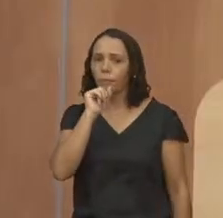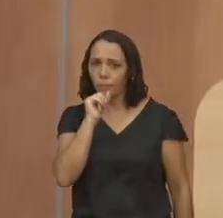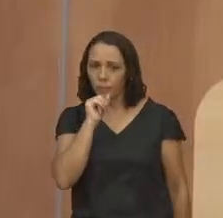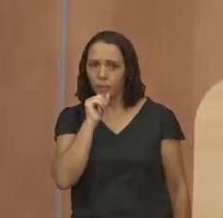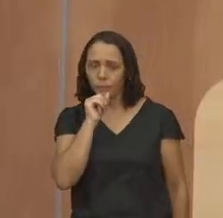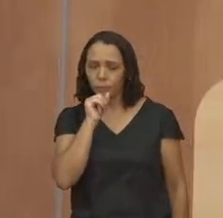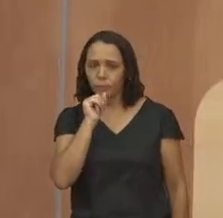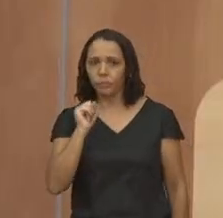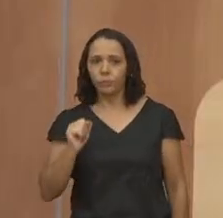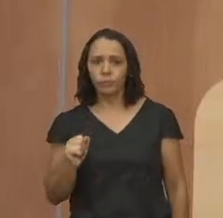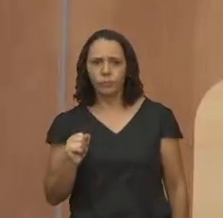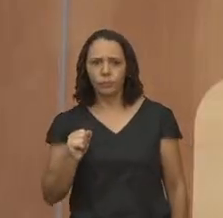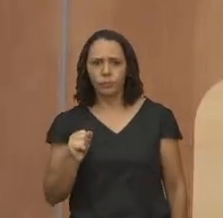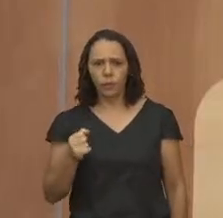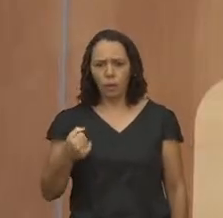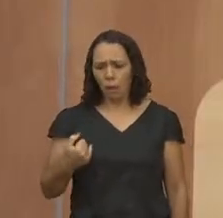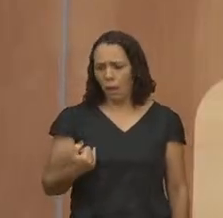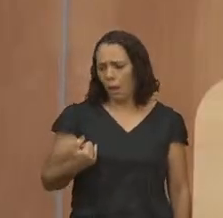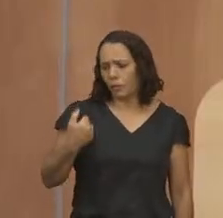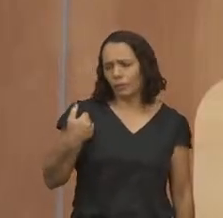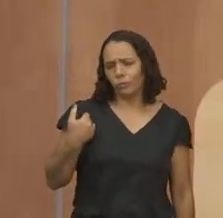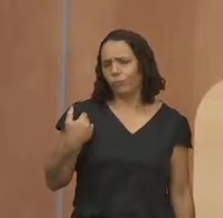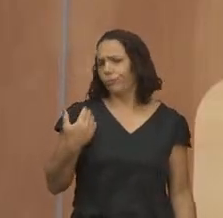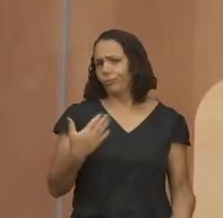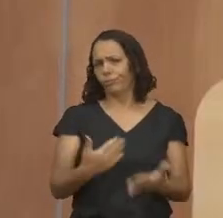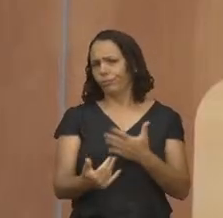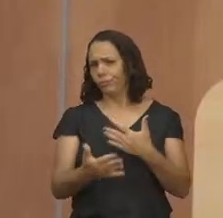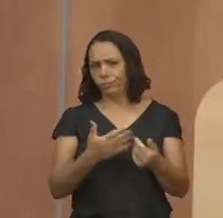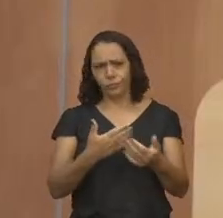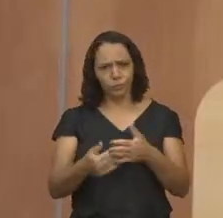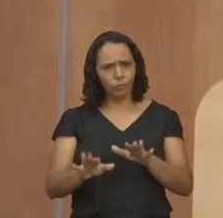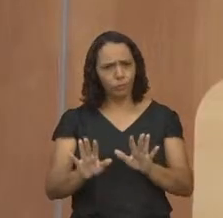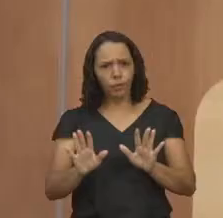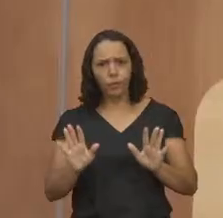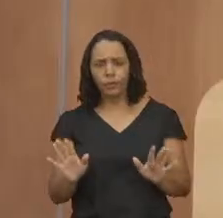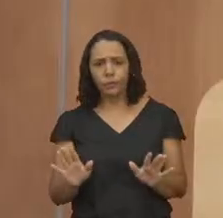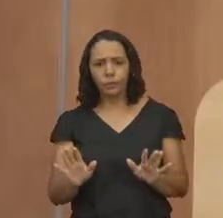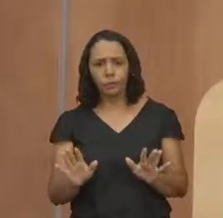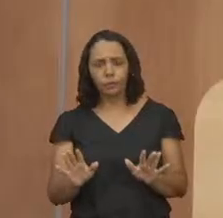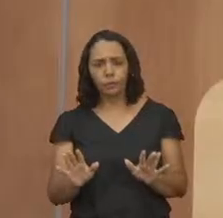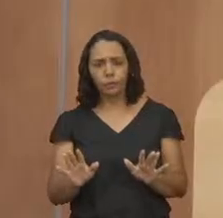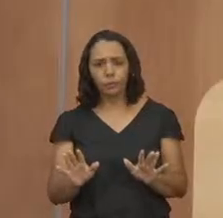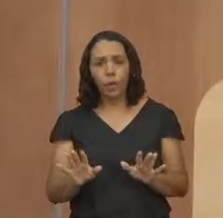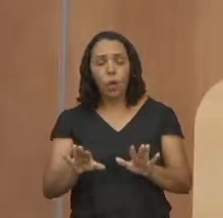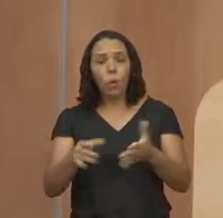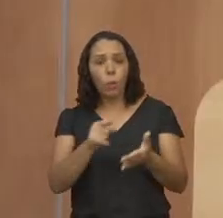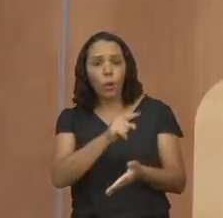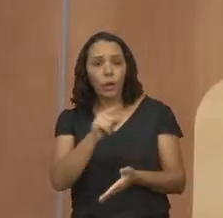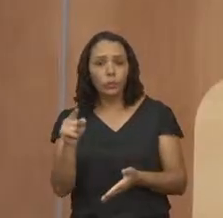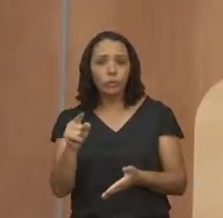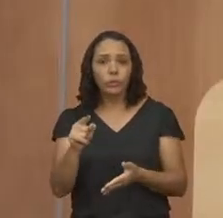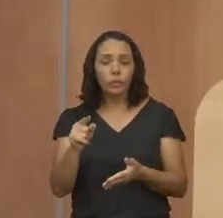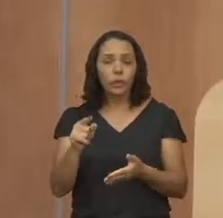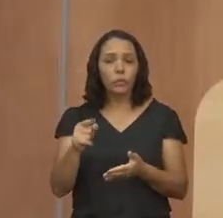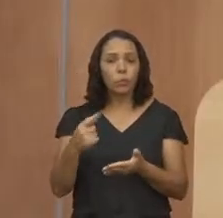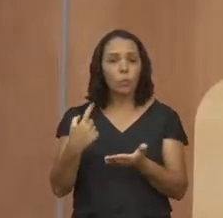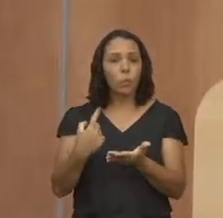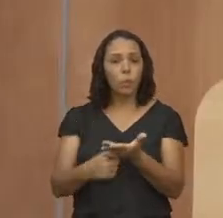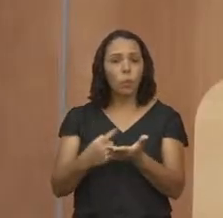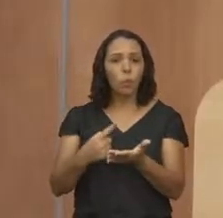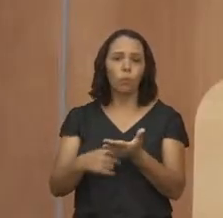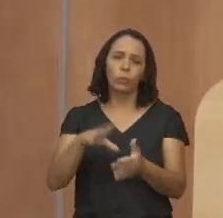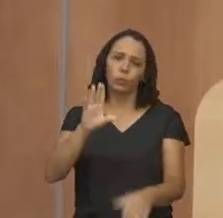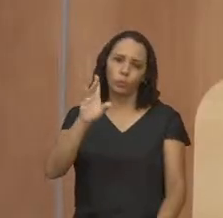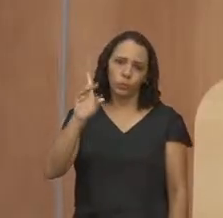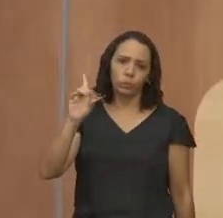não interessa a idade, desde quando você fez o plano com Deus, o casal fez o